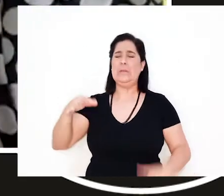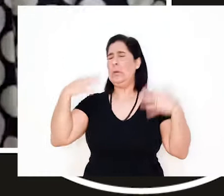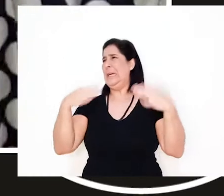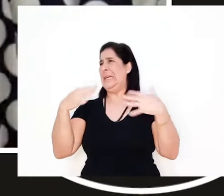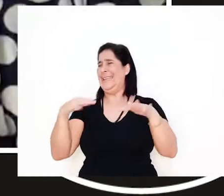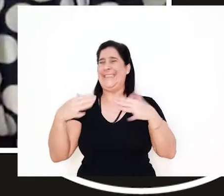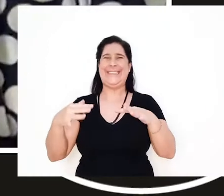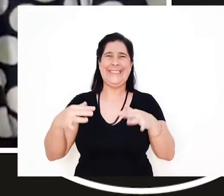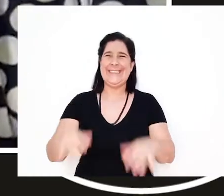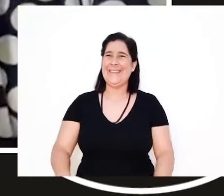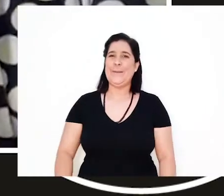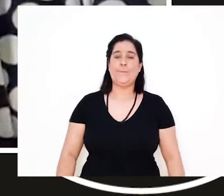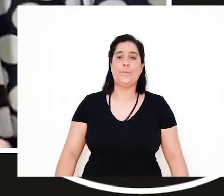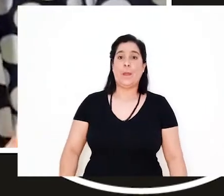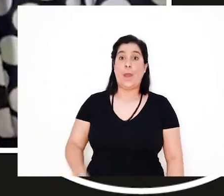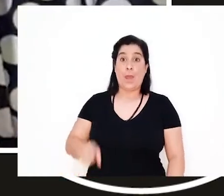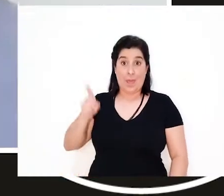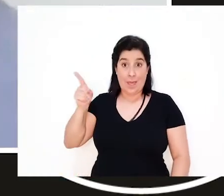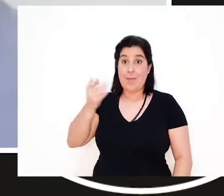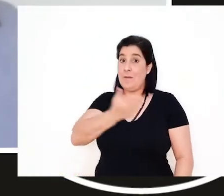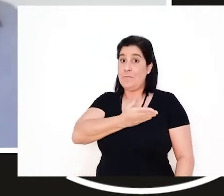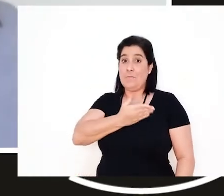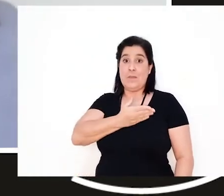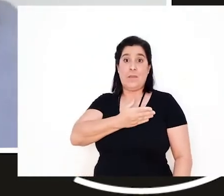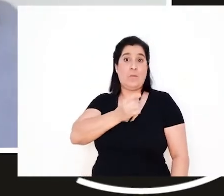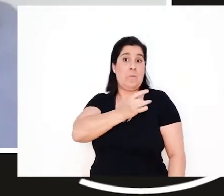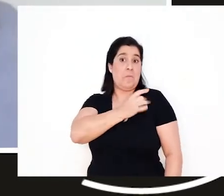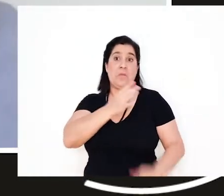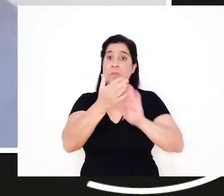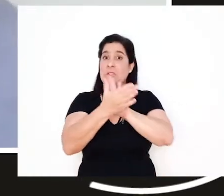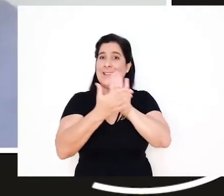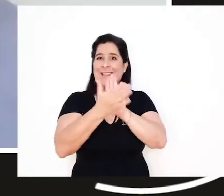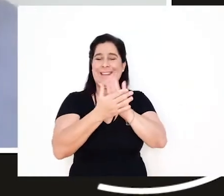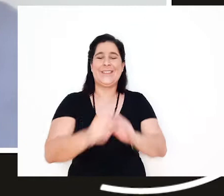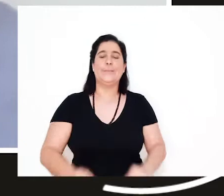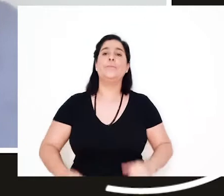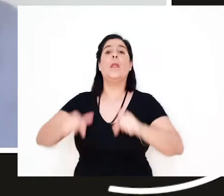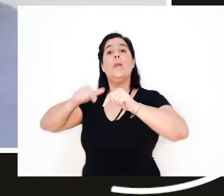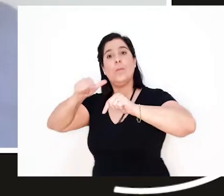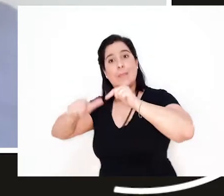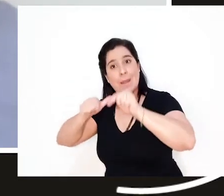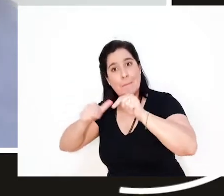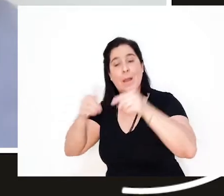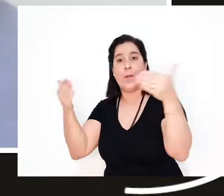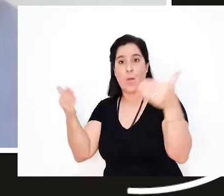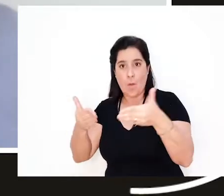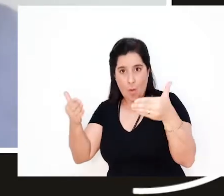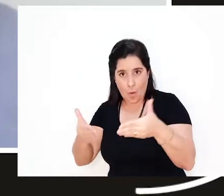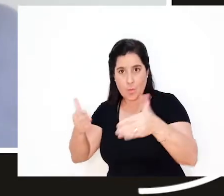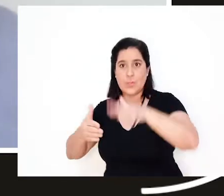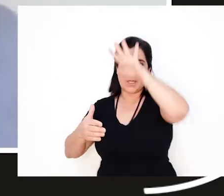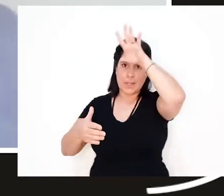desse jeito. Não tinha medo de nada. Eu trabalho com peixe-boi da Amazônia e o meu bisavô, que era lá de